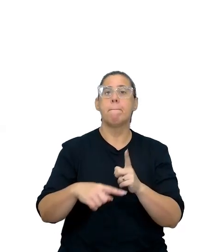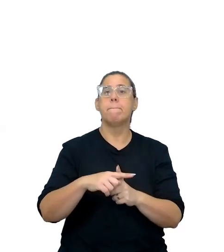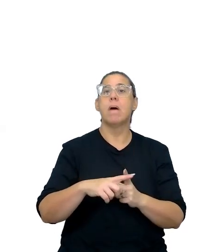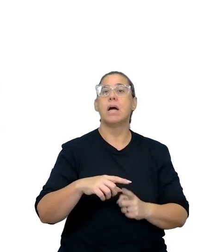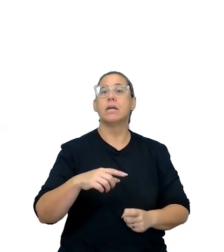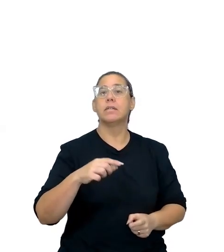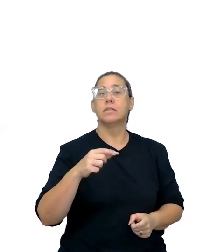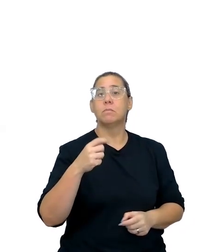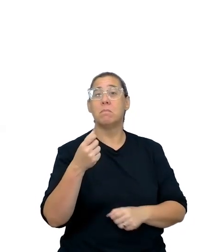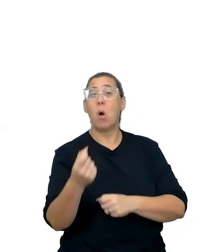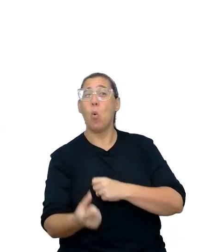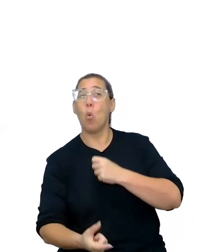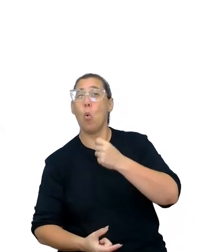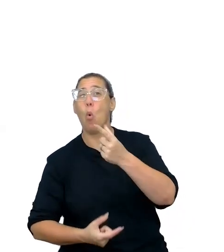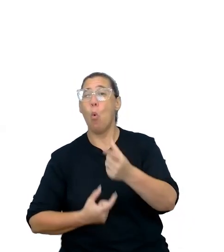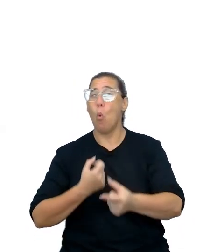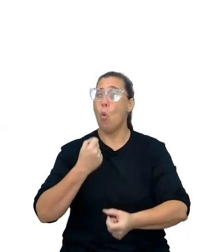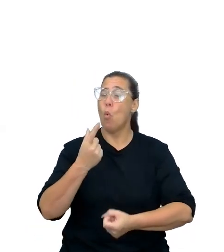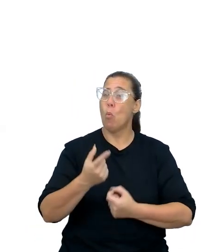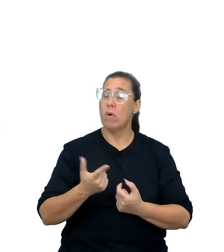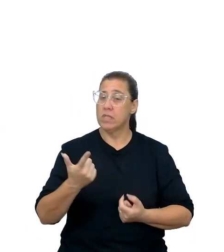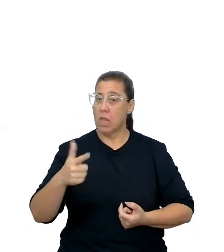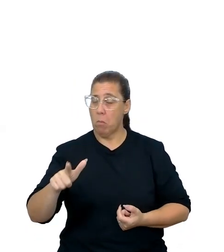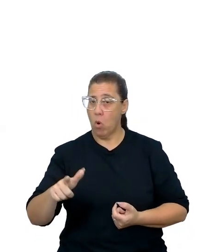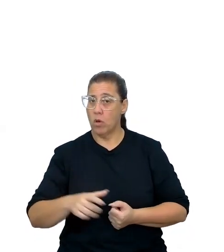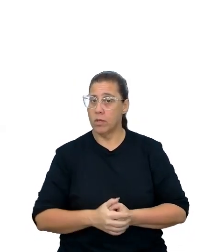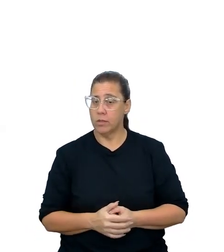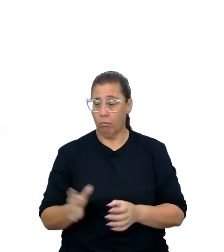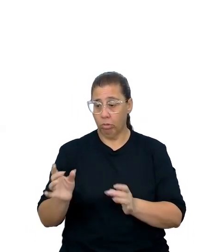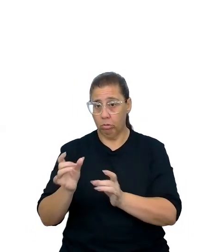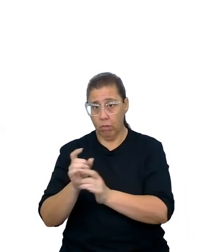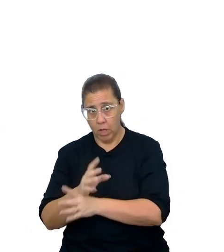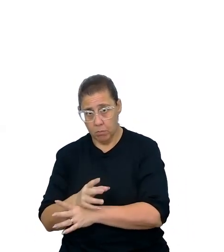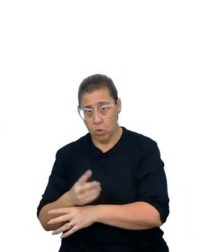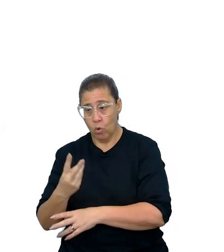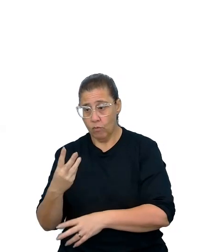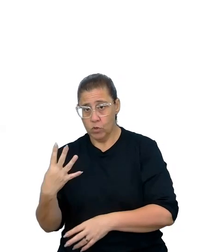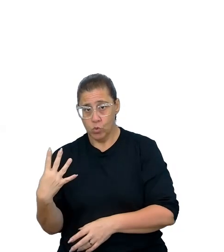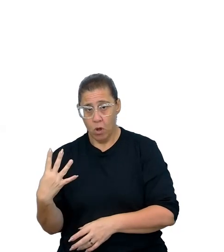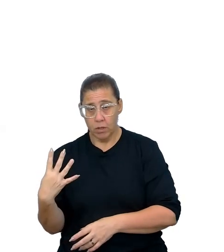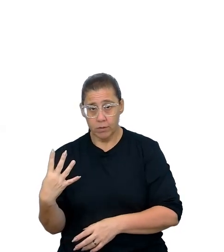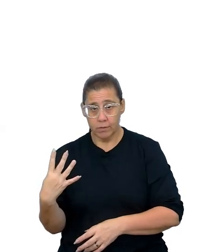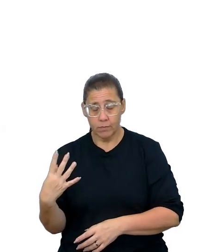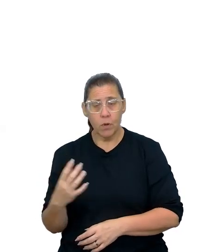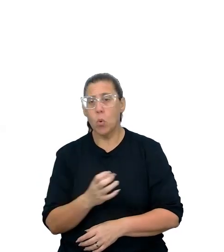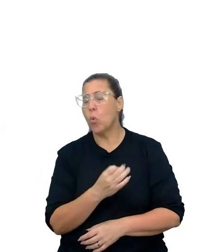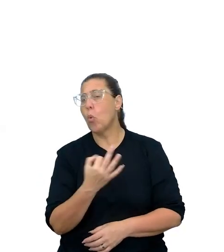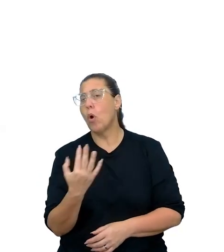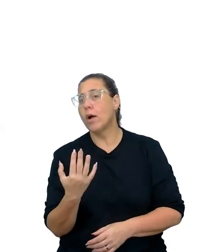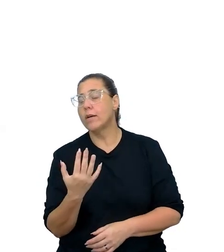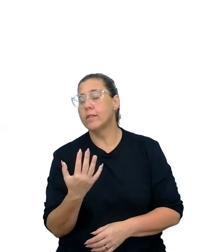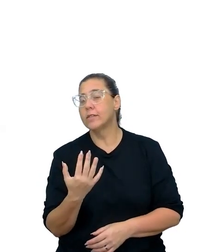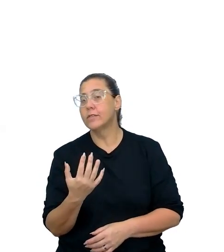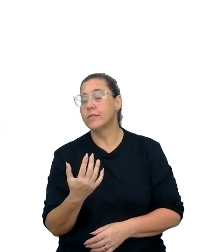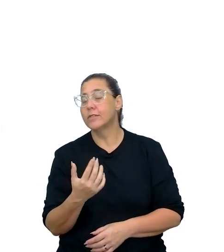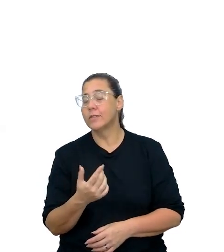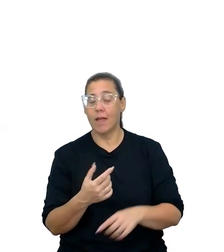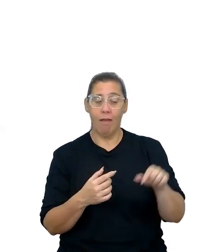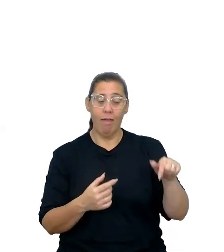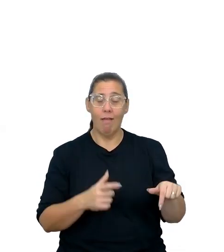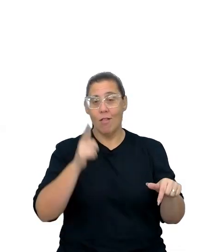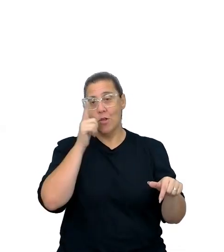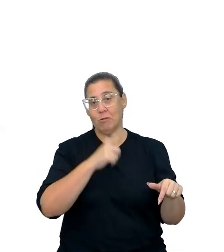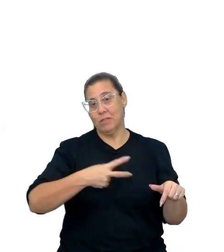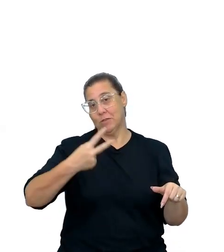ganhou algumas na segunda, terminando o jogo com 24. Quantas figurinhas ele ganhou